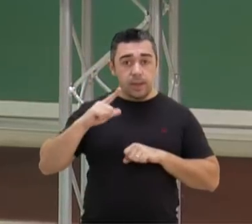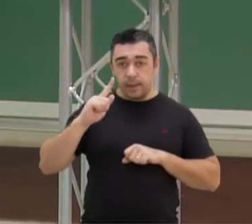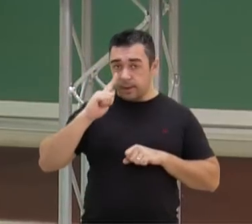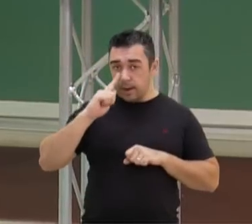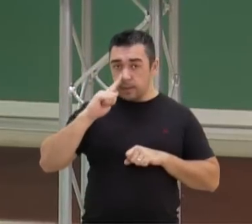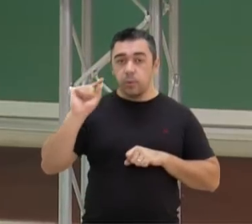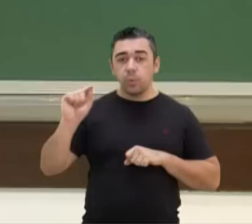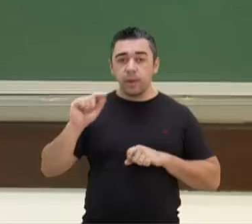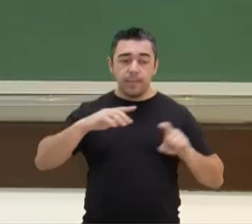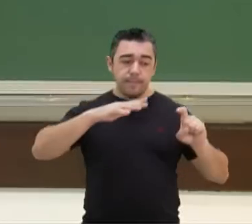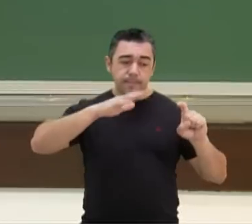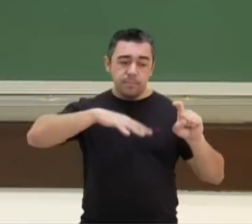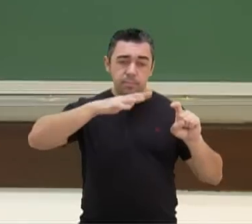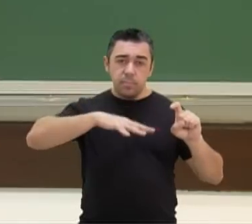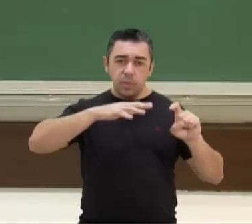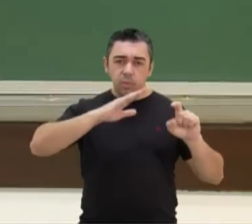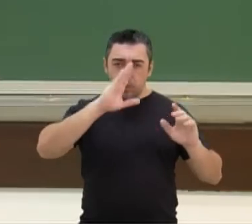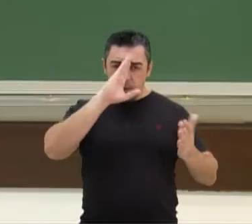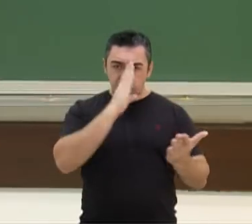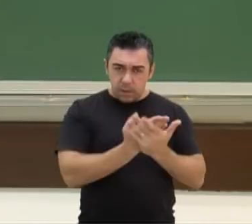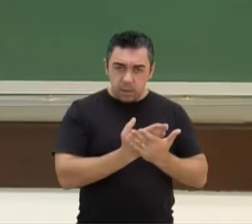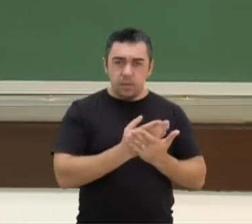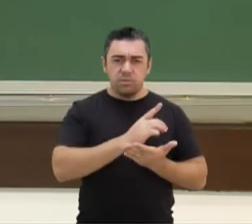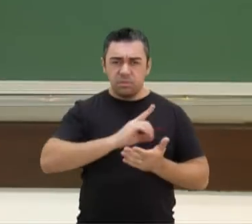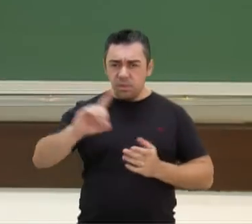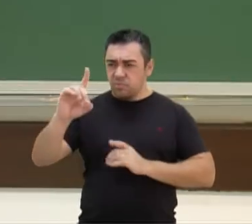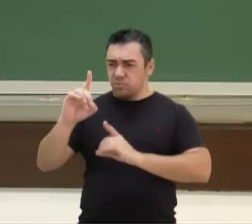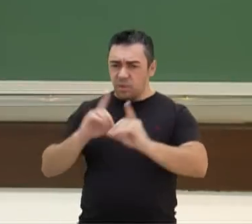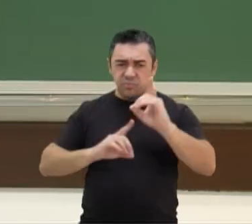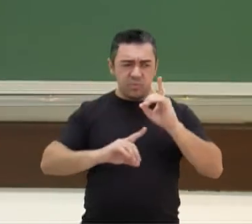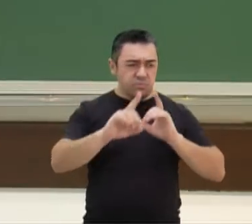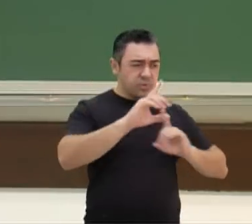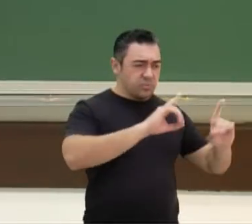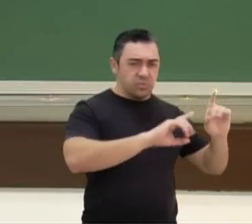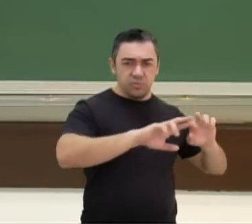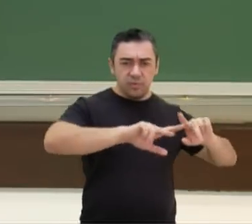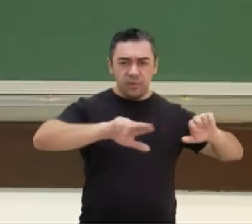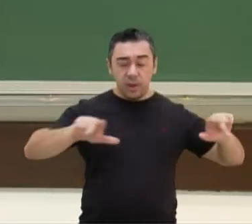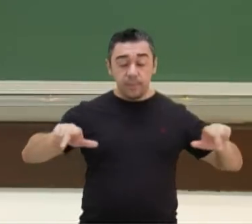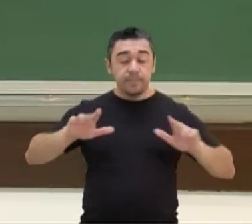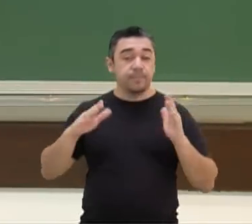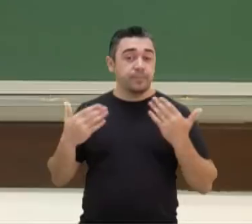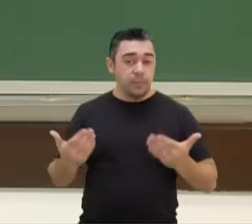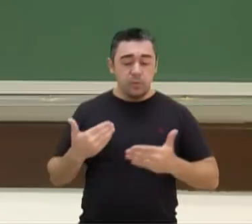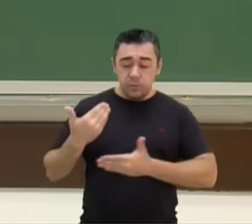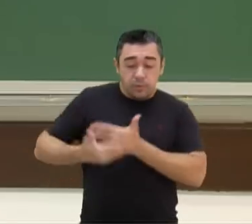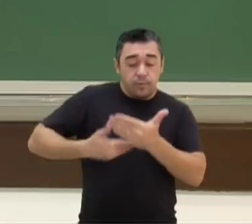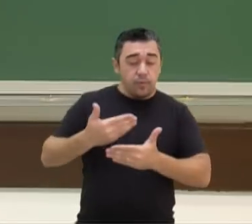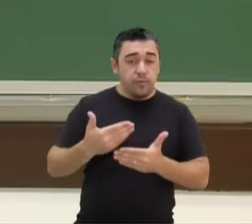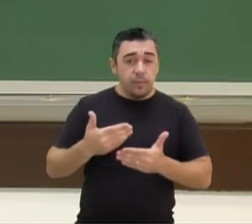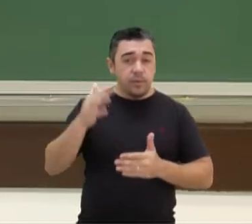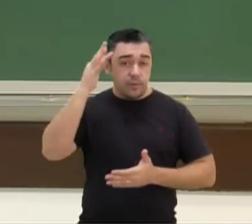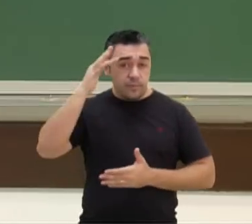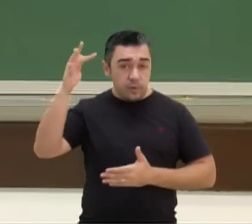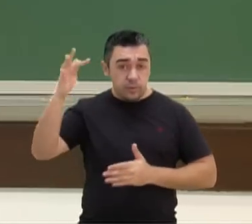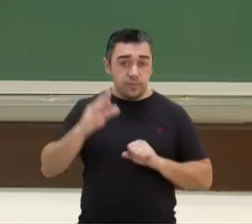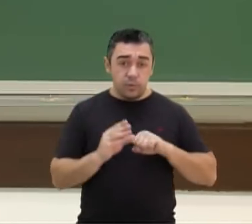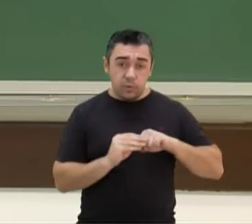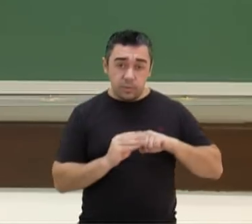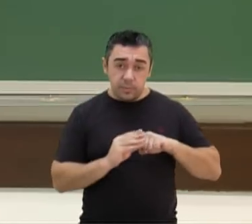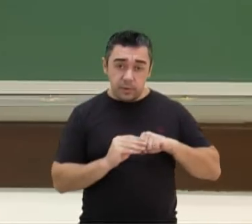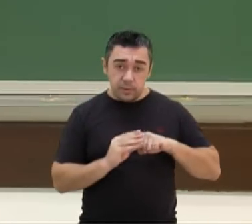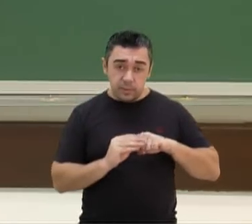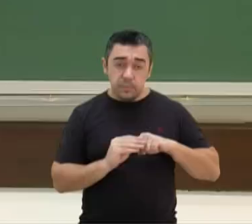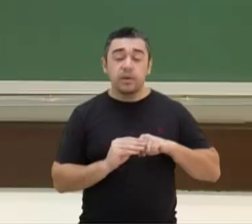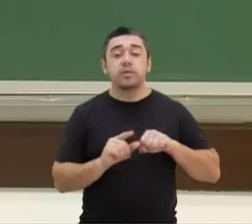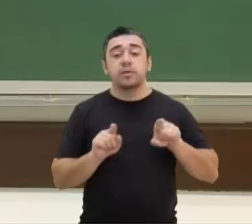os mitos, que era a crença das épocas baseada em deuses, forças sobrenaturais. À medida que desenvolveu-se a filosofia, o conhecimento